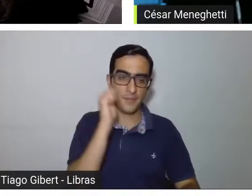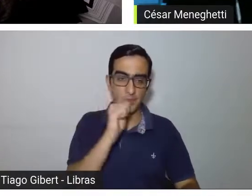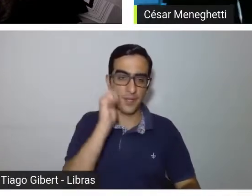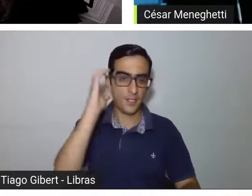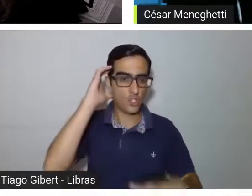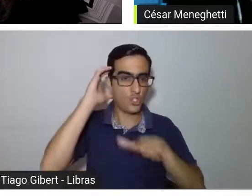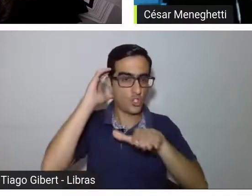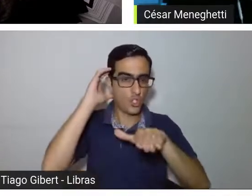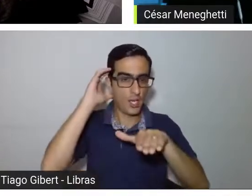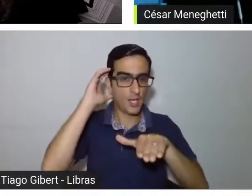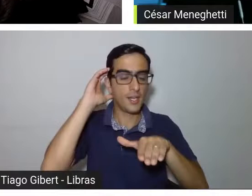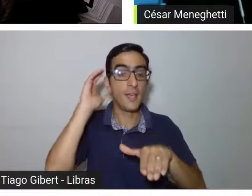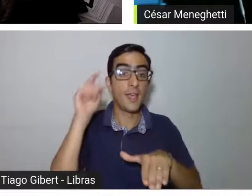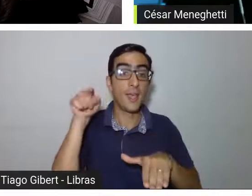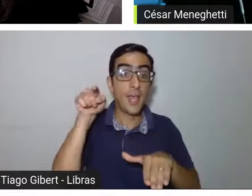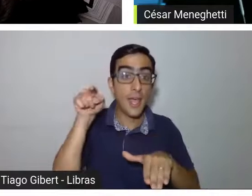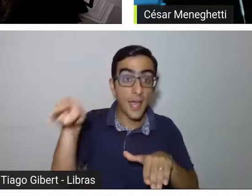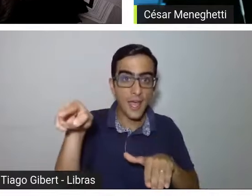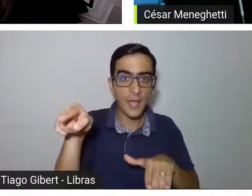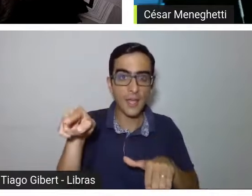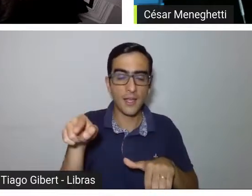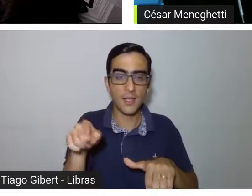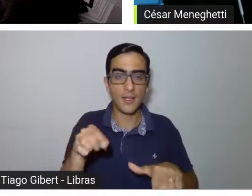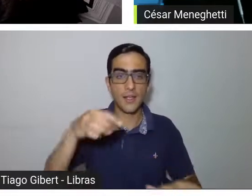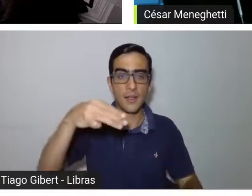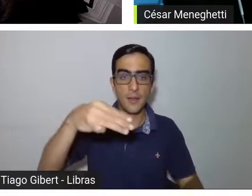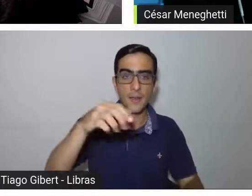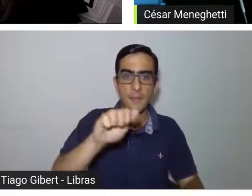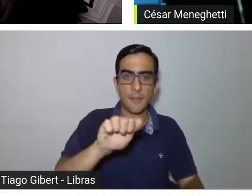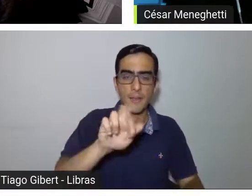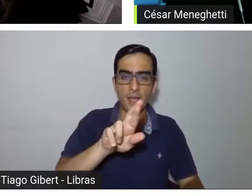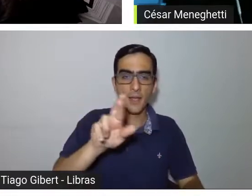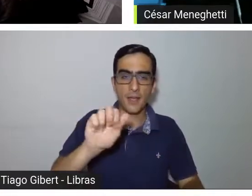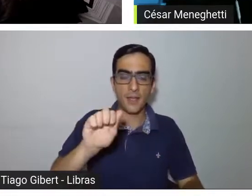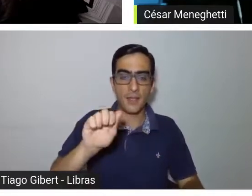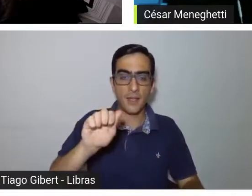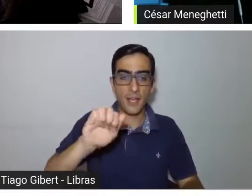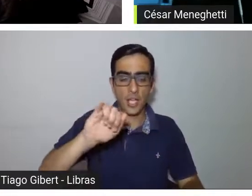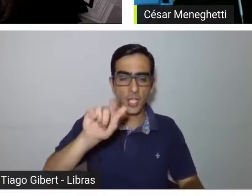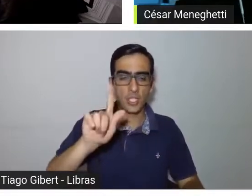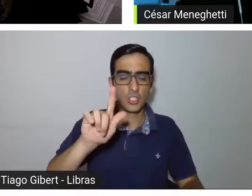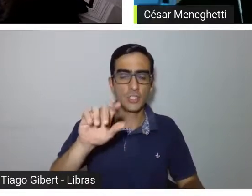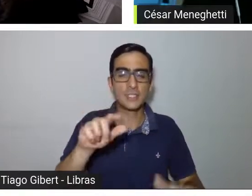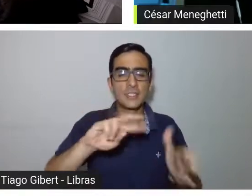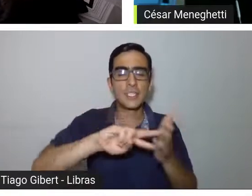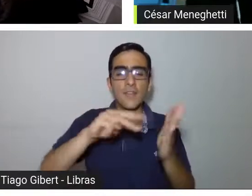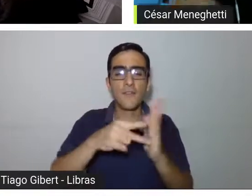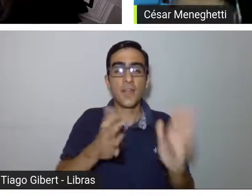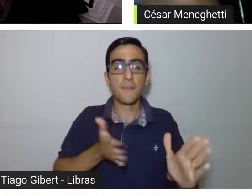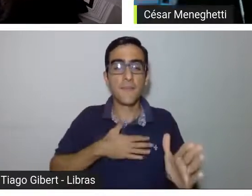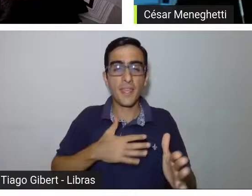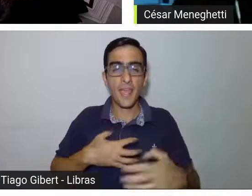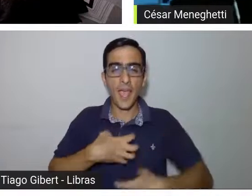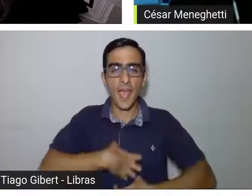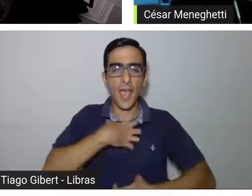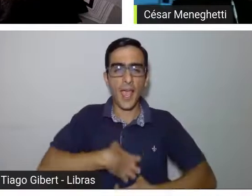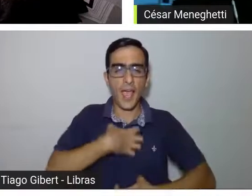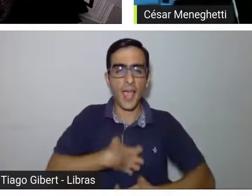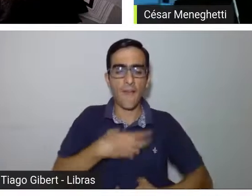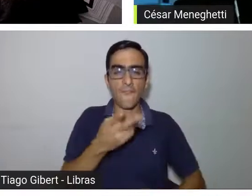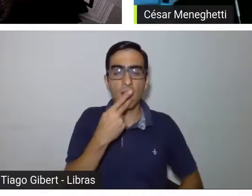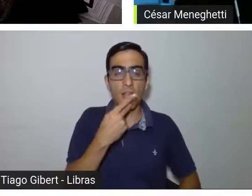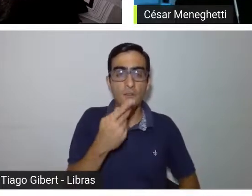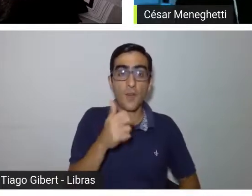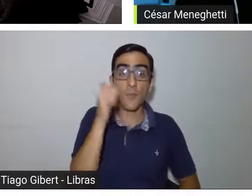E as músicas delas eram incríveis. Ela se chamava Mahaj, que é Minha Raiva. E ela falava da femme rural,